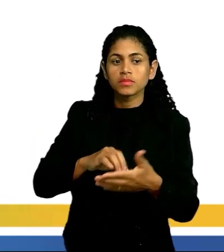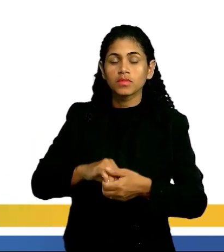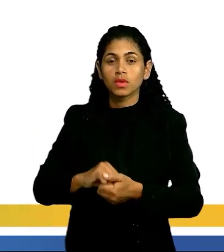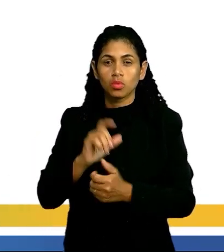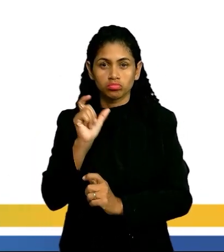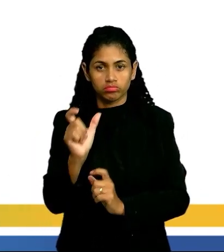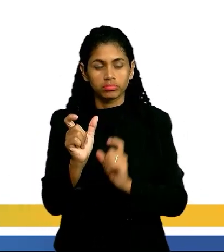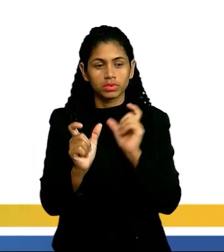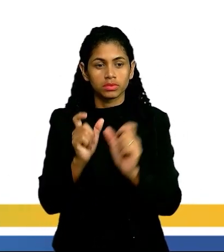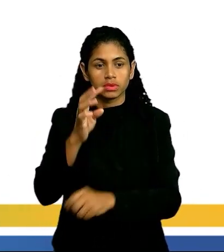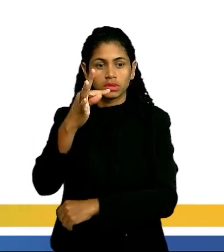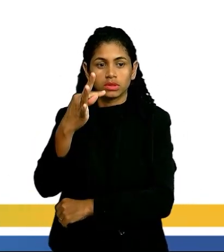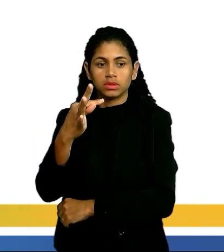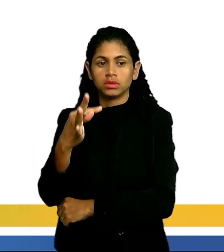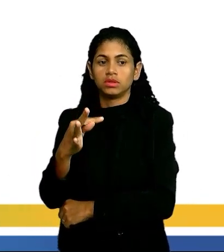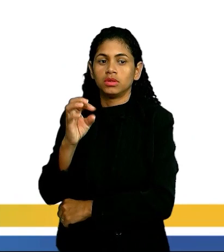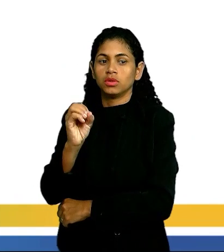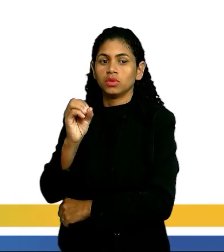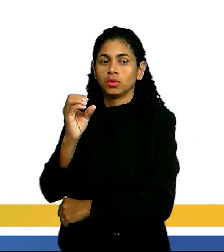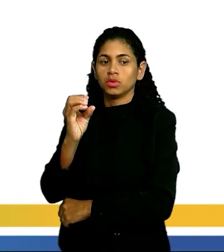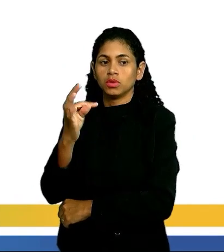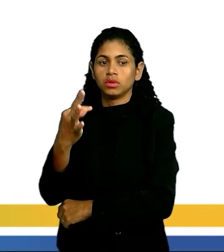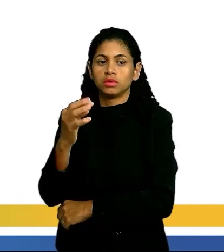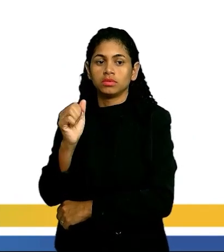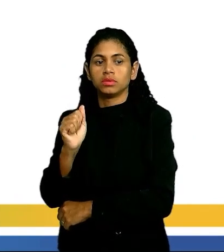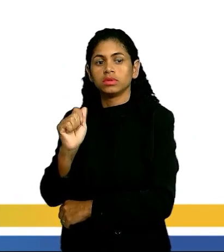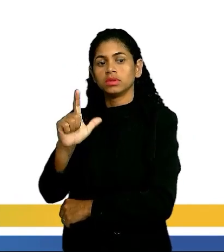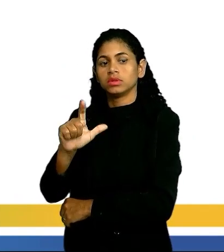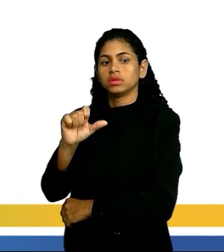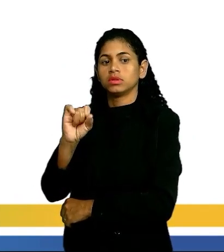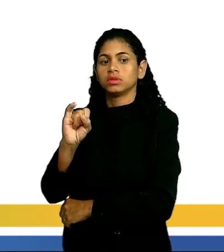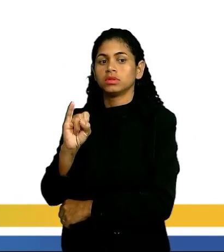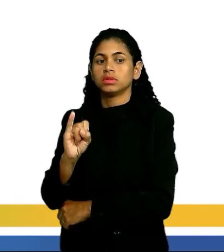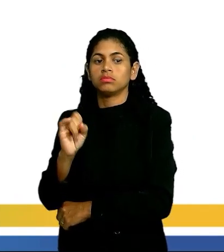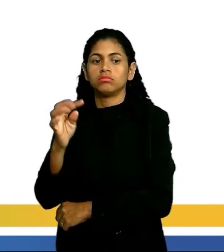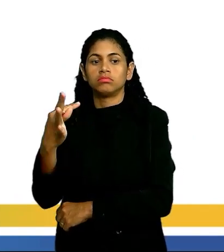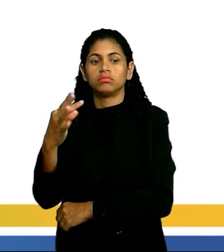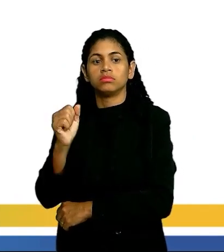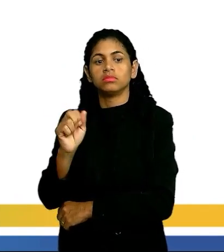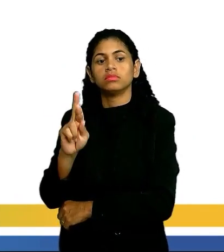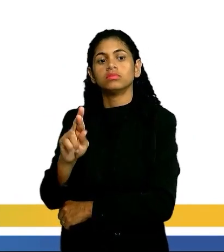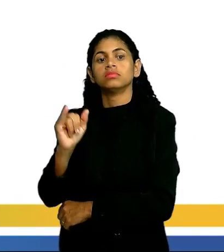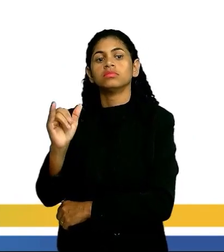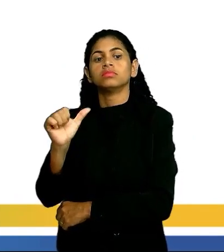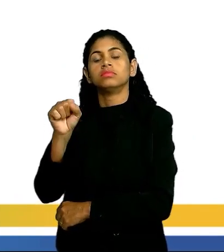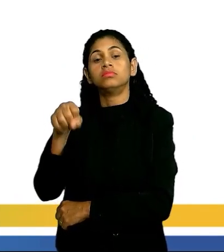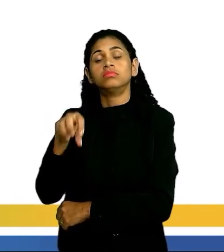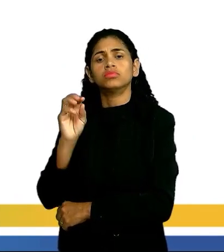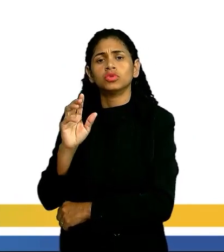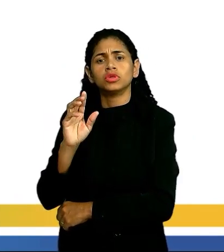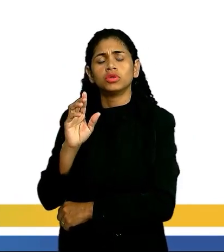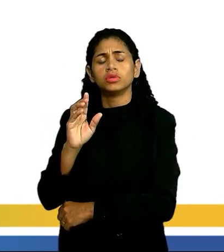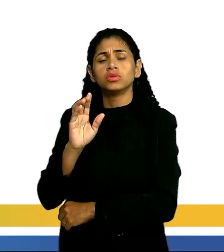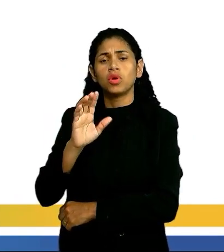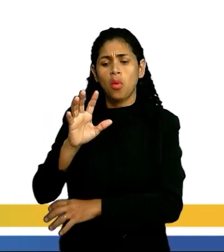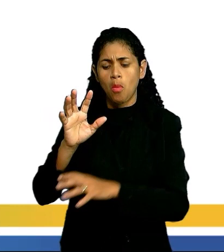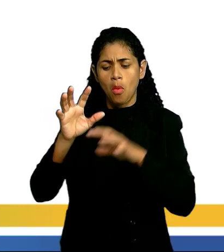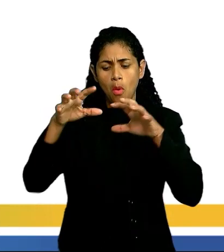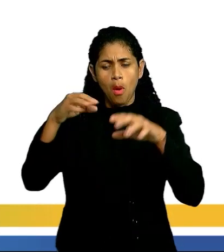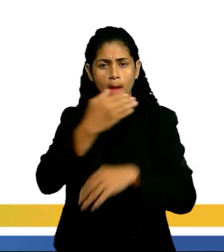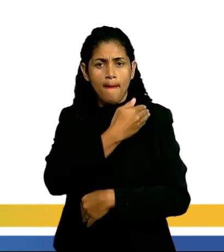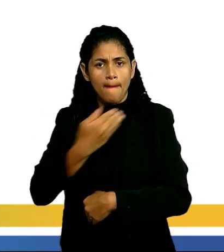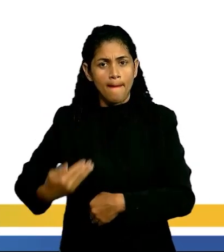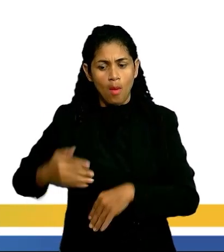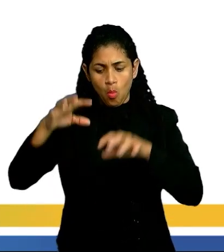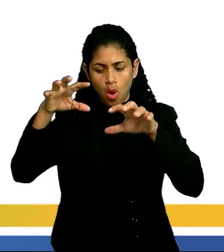20 mesmo, né? O primeiro sistema ou a primeira forma totalitária de governo desses tempos